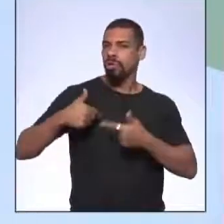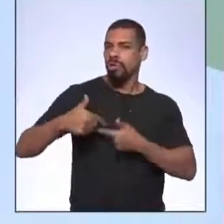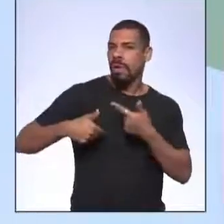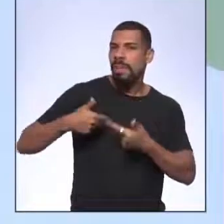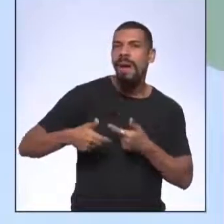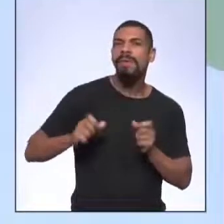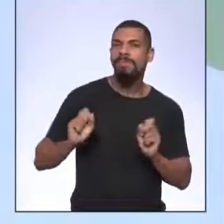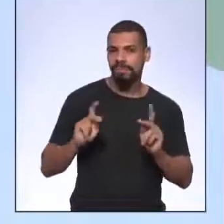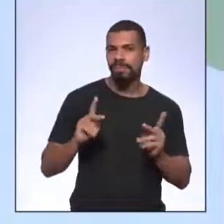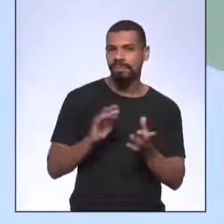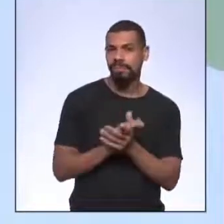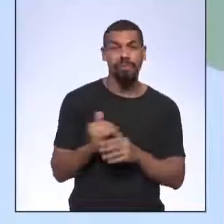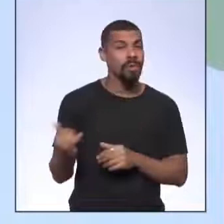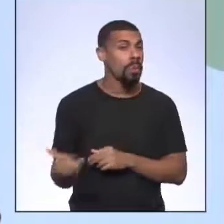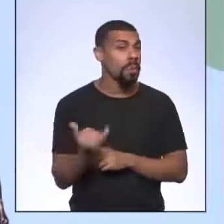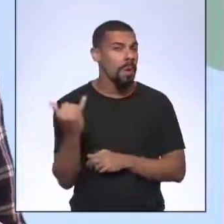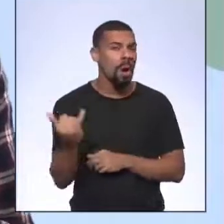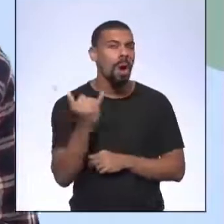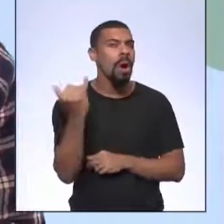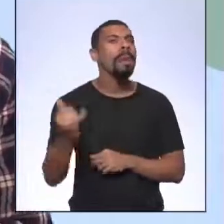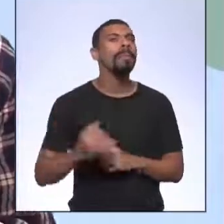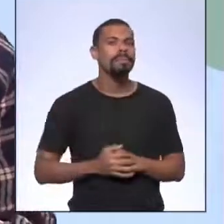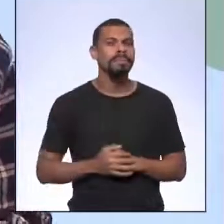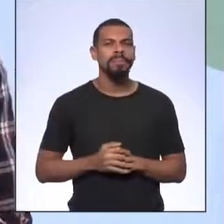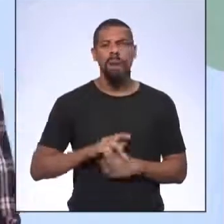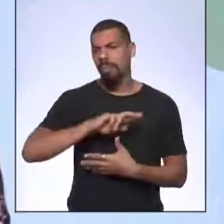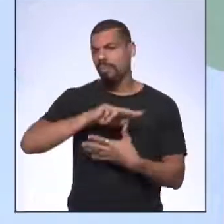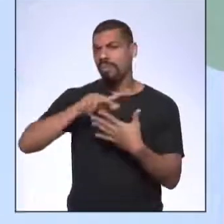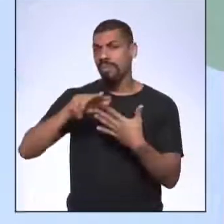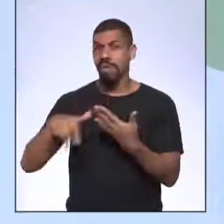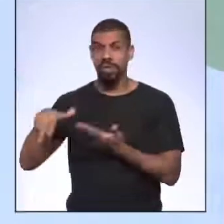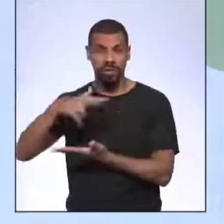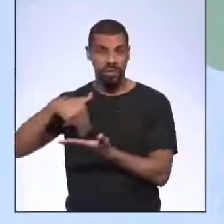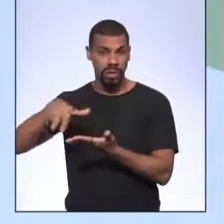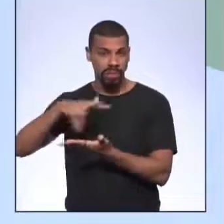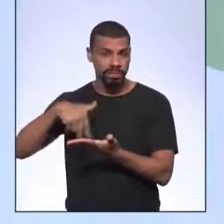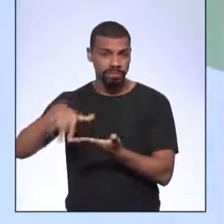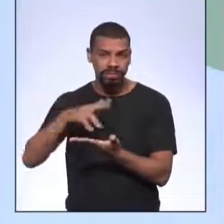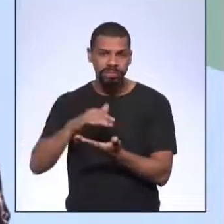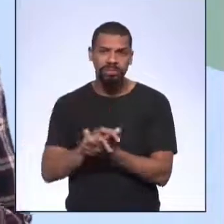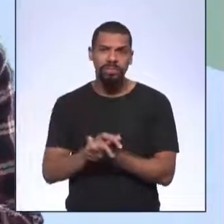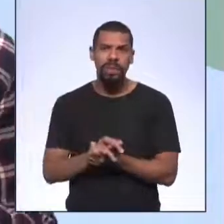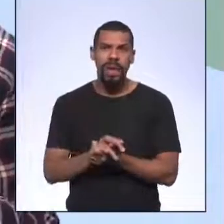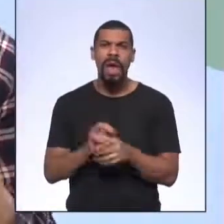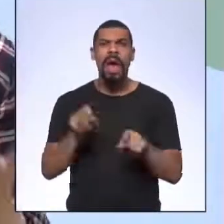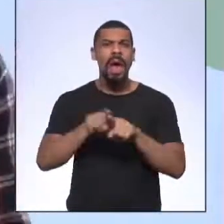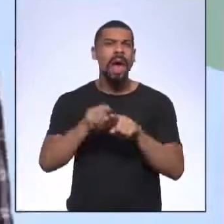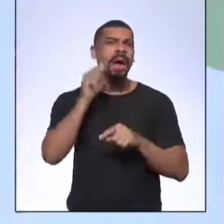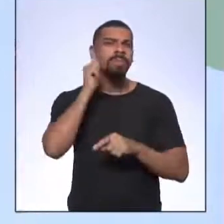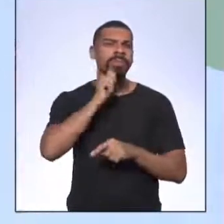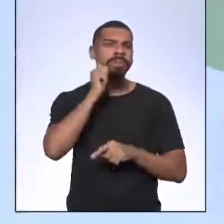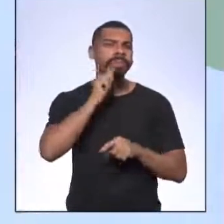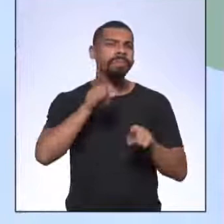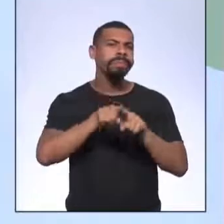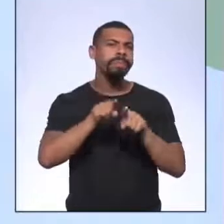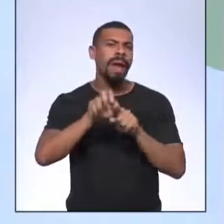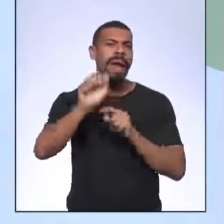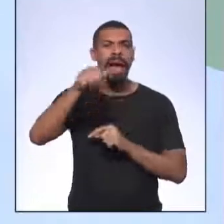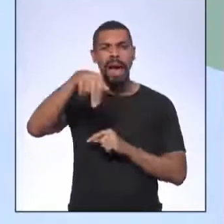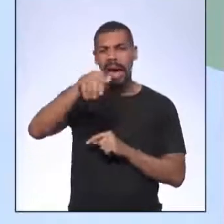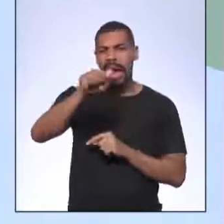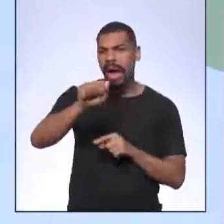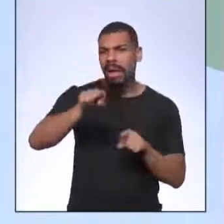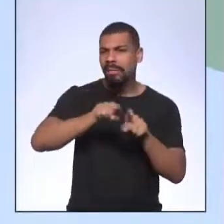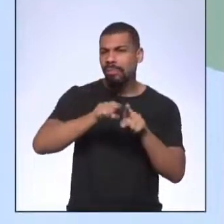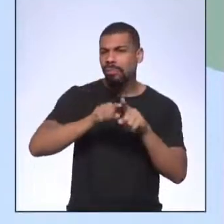daquelas companhias e isso é muito importante porque lançou grandes nomes da dança né Ana Botafogo uma nossa primeira bailarina lá do